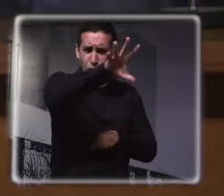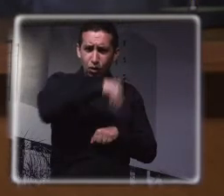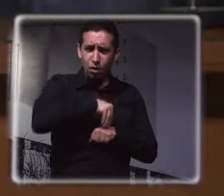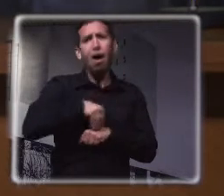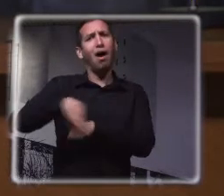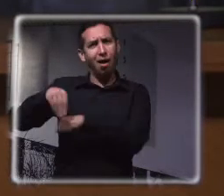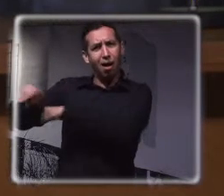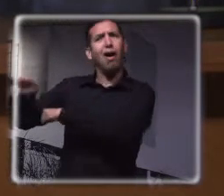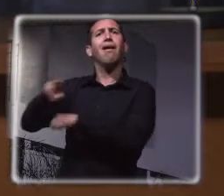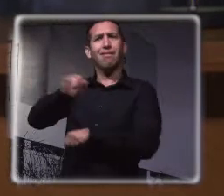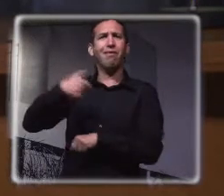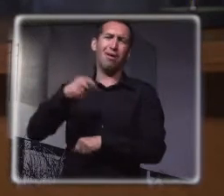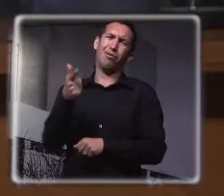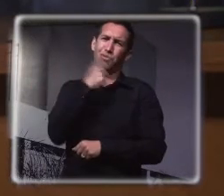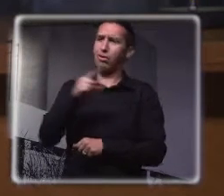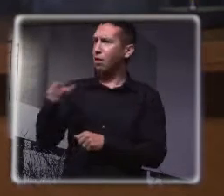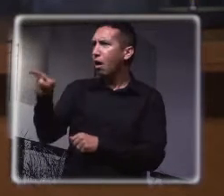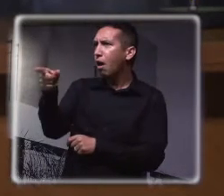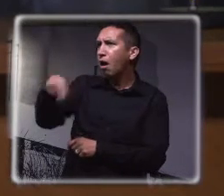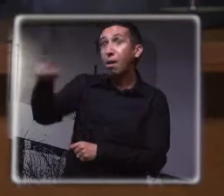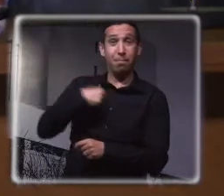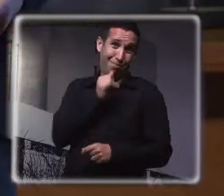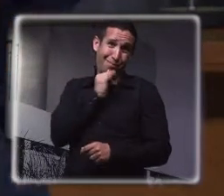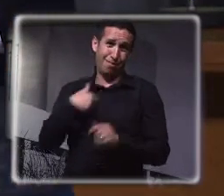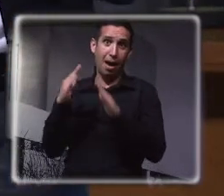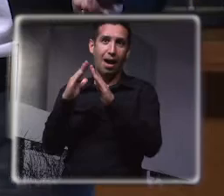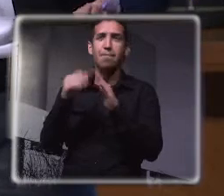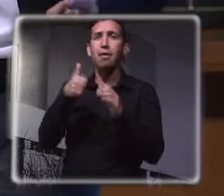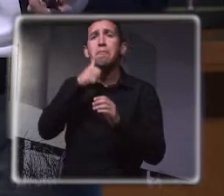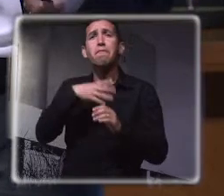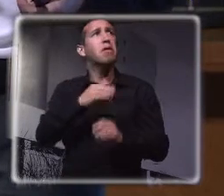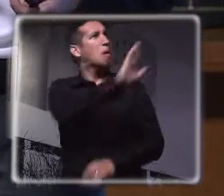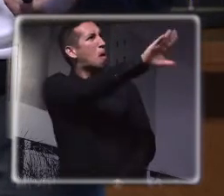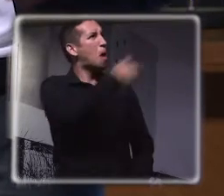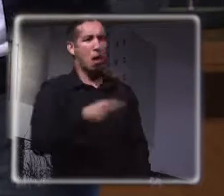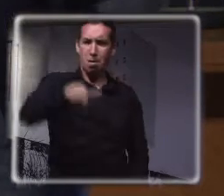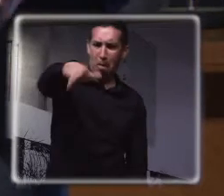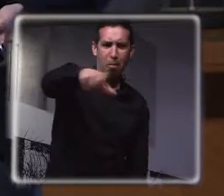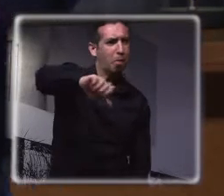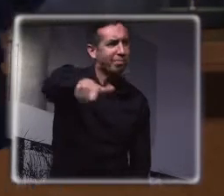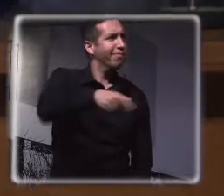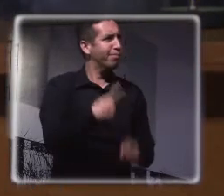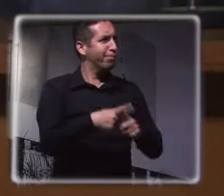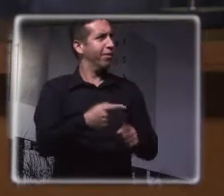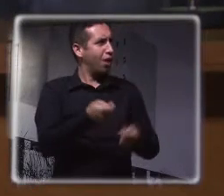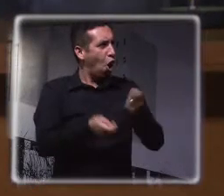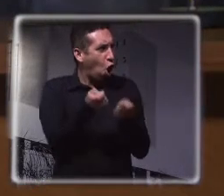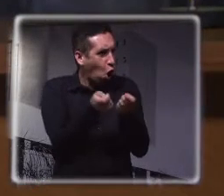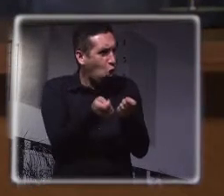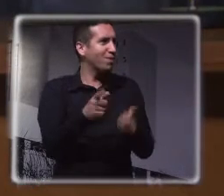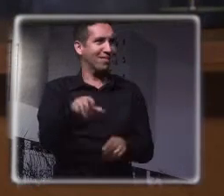isso, a gente começa a ver frutos. Eu vejo na minha casa, todo dia, minha filha mandando eu desligar a torneira, porque a gente tem que consumir água de